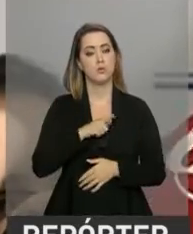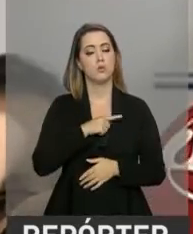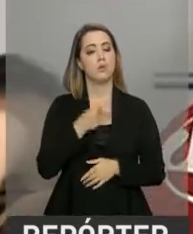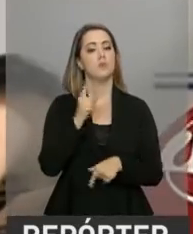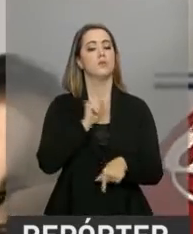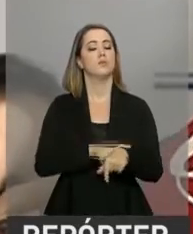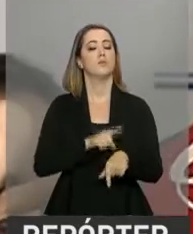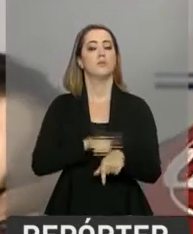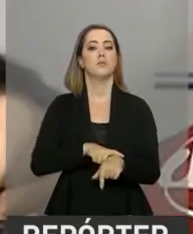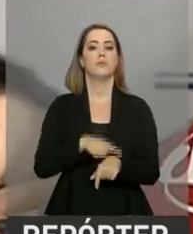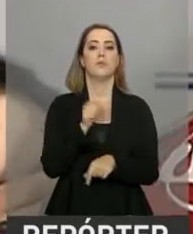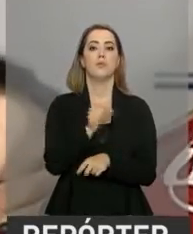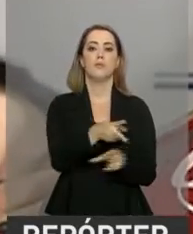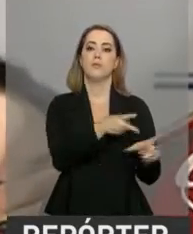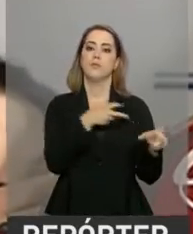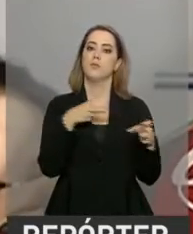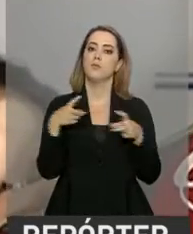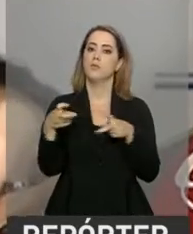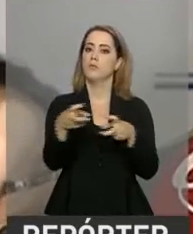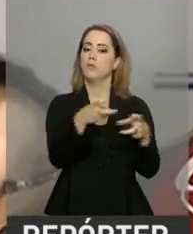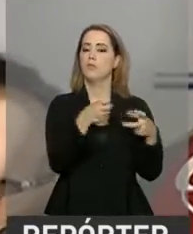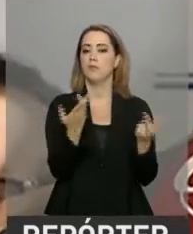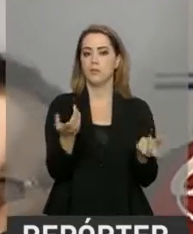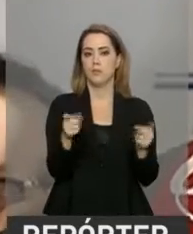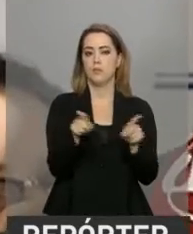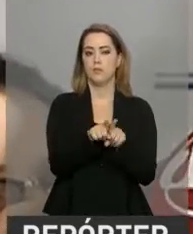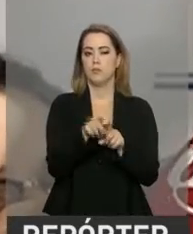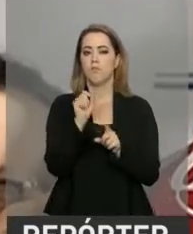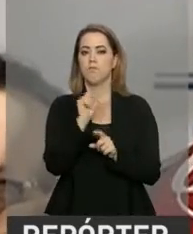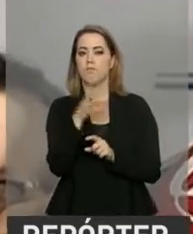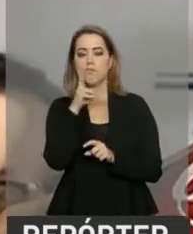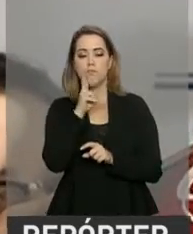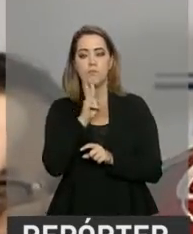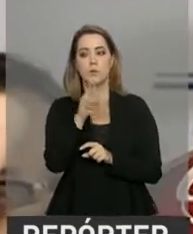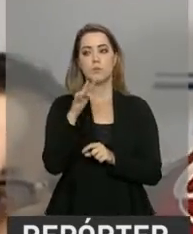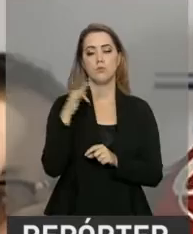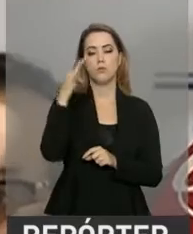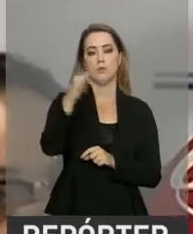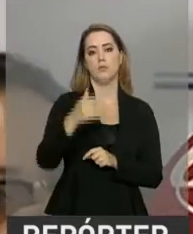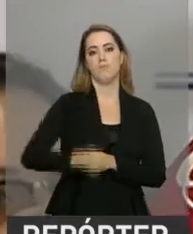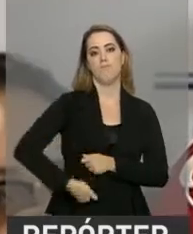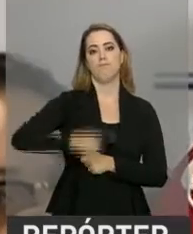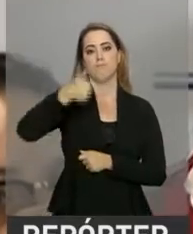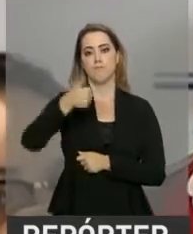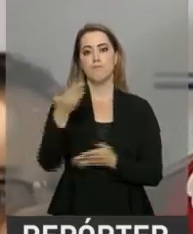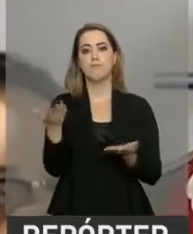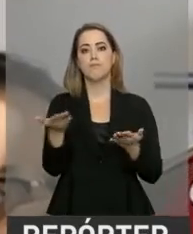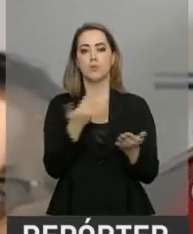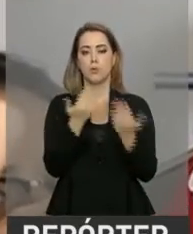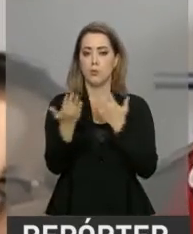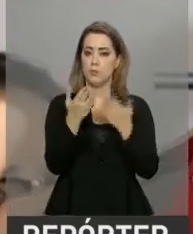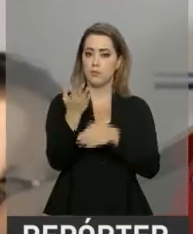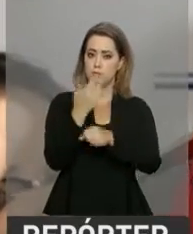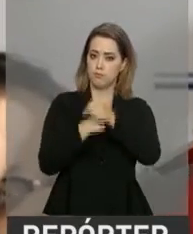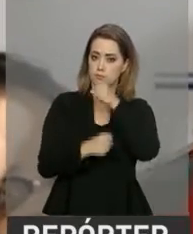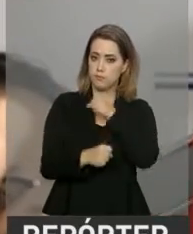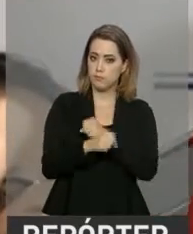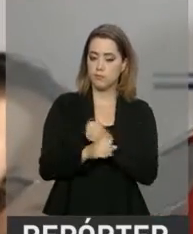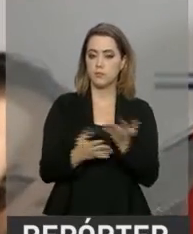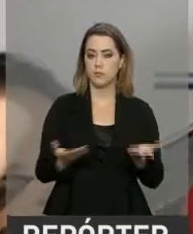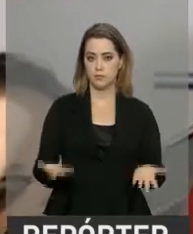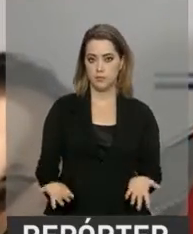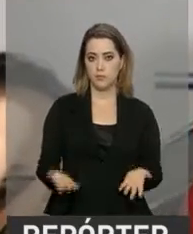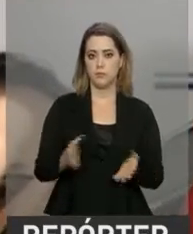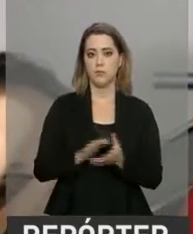de expectativas, de projeções, de perspectivas do país bem melhores do que aquelas que nós tínhamos no início do